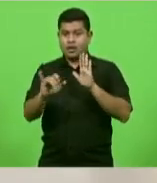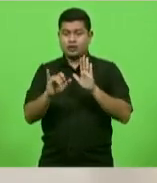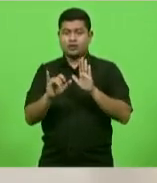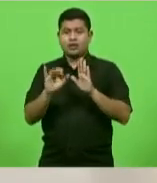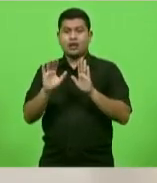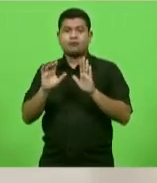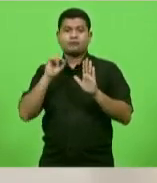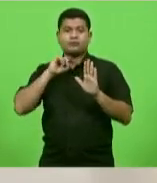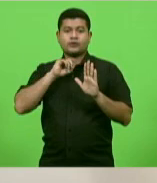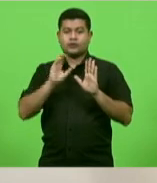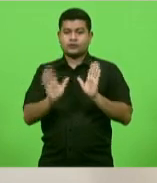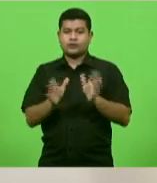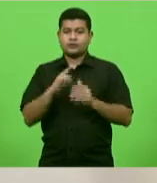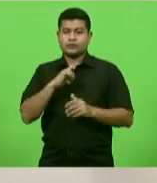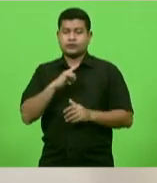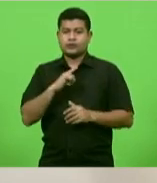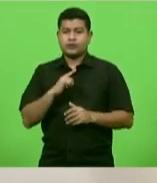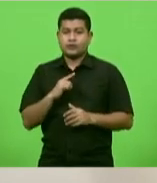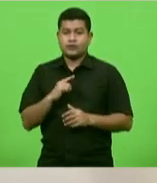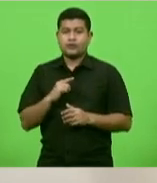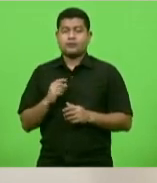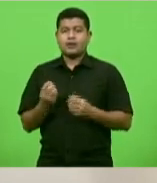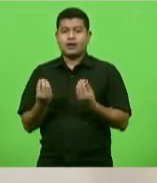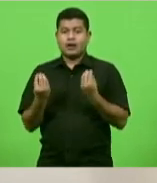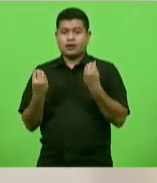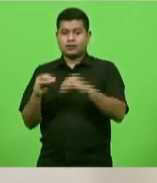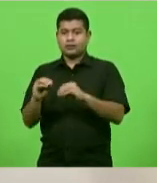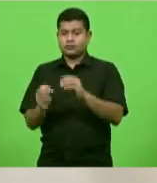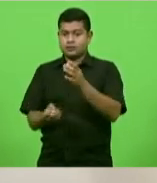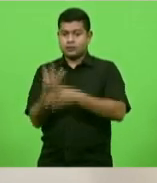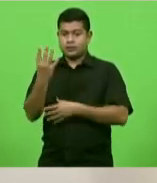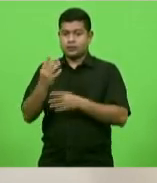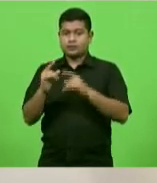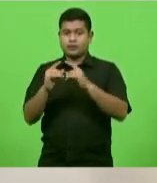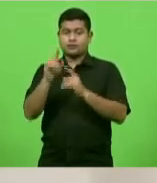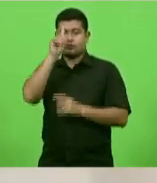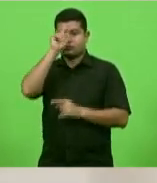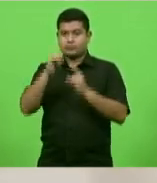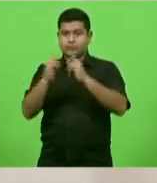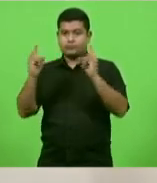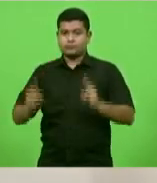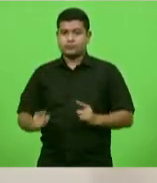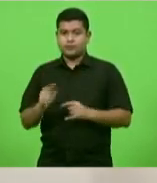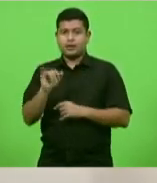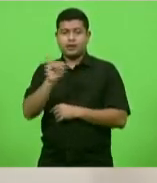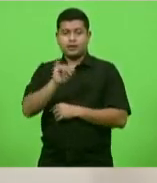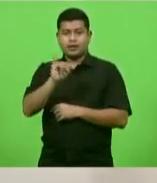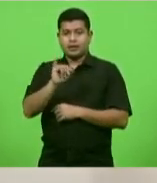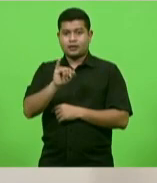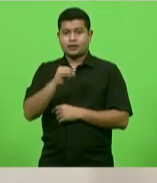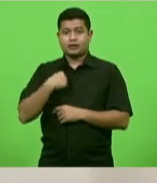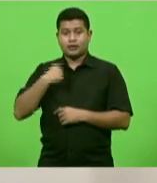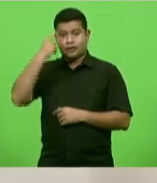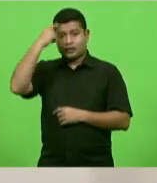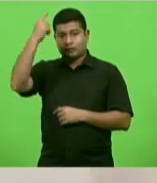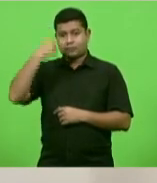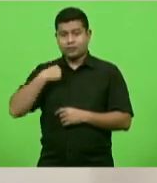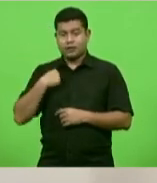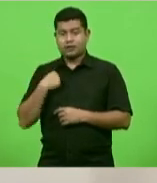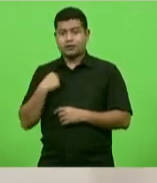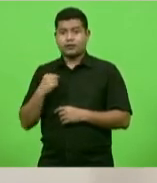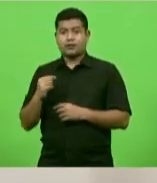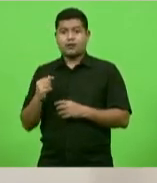viciado para instalação e operação de hospital de campanha em Itajaí. Nesse ponto, não é demais lembrar o trauma